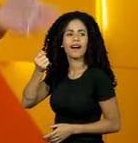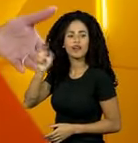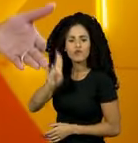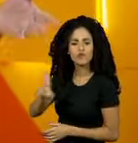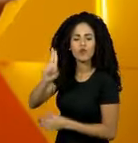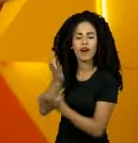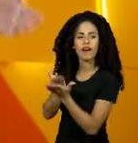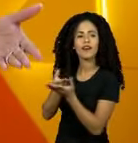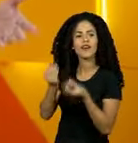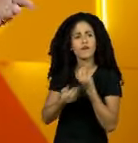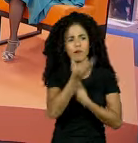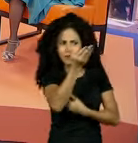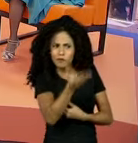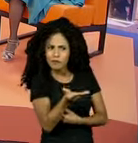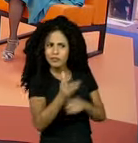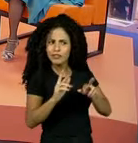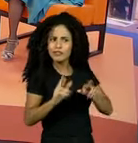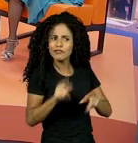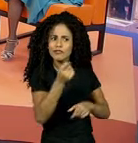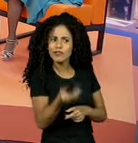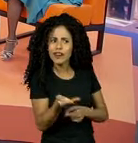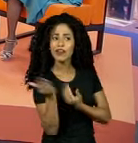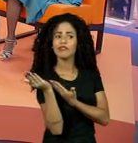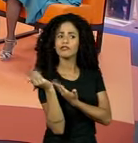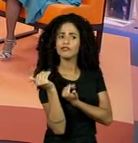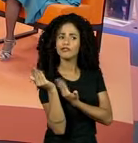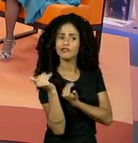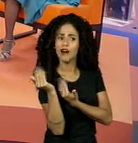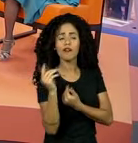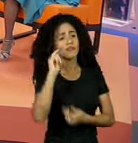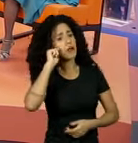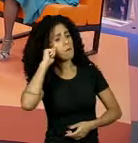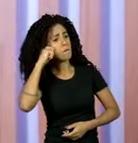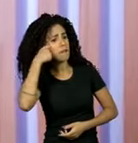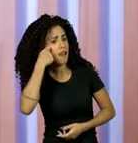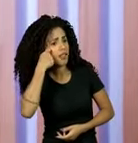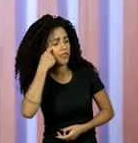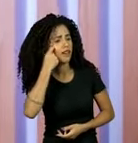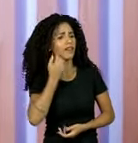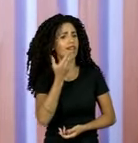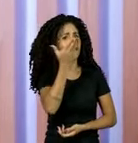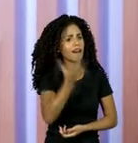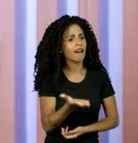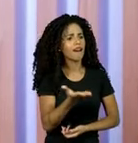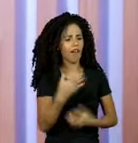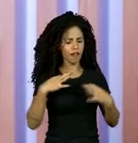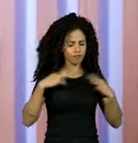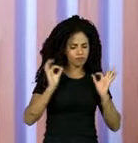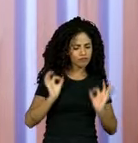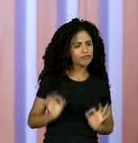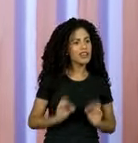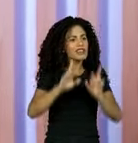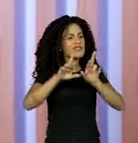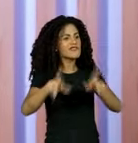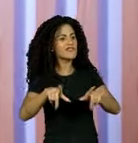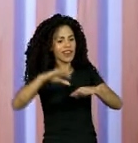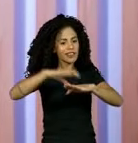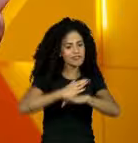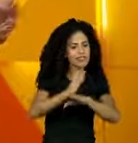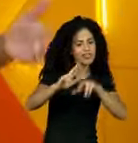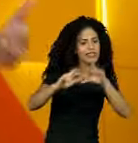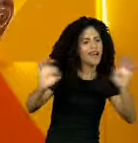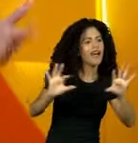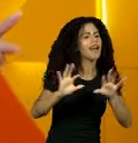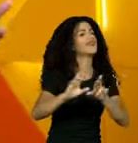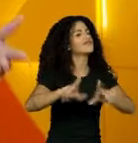sua imagem sentada no programa um jovem negro com o seu estilo o tênis que os jovens